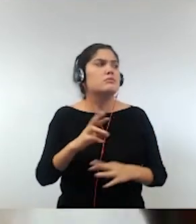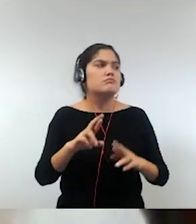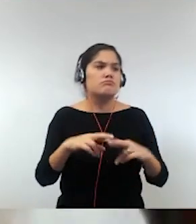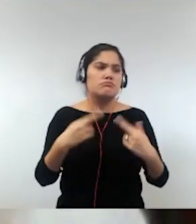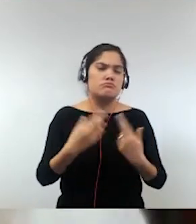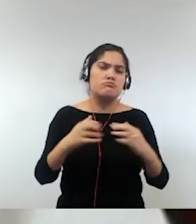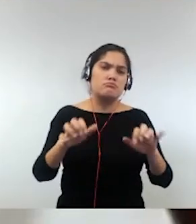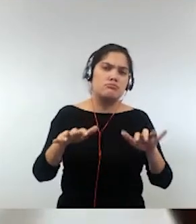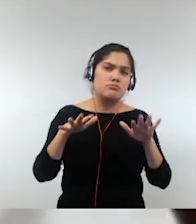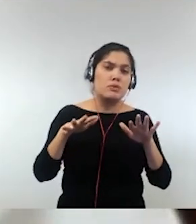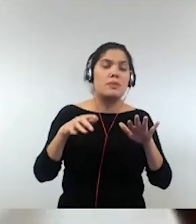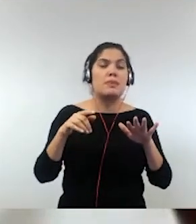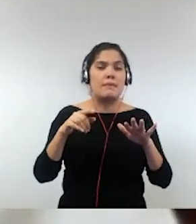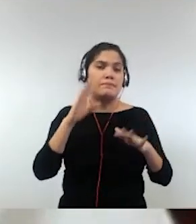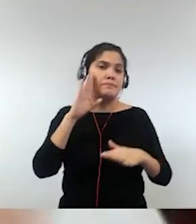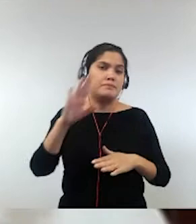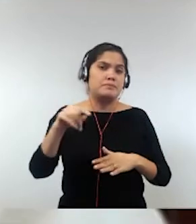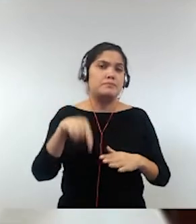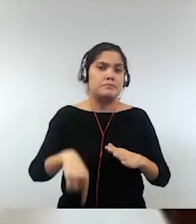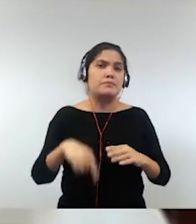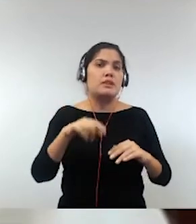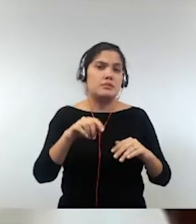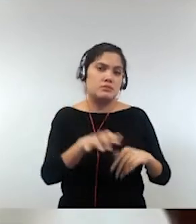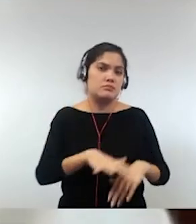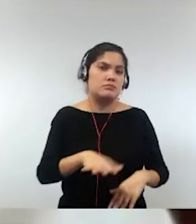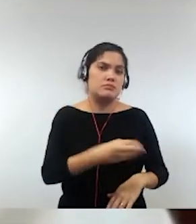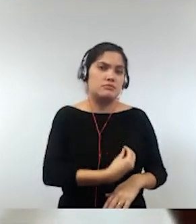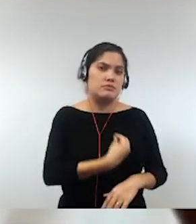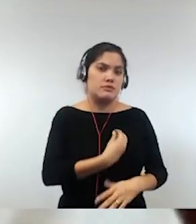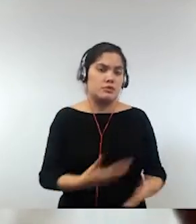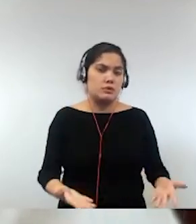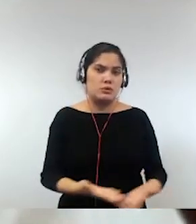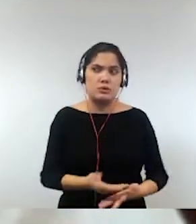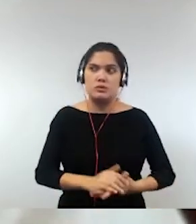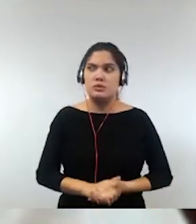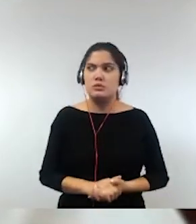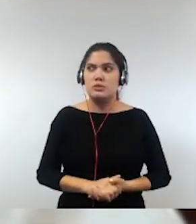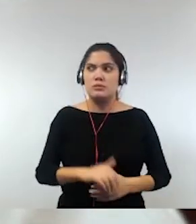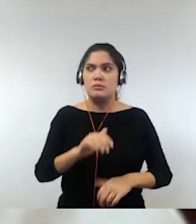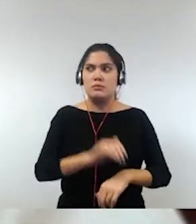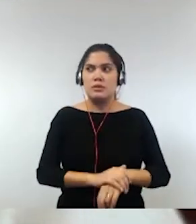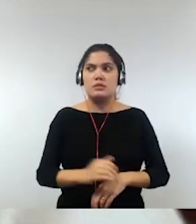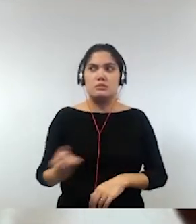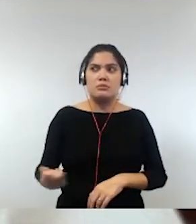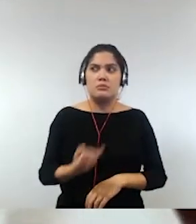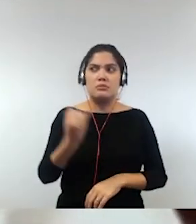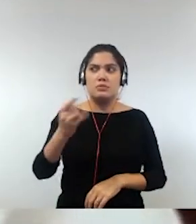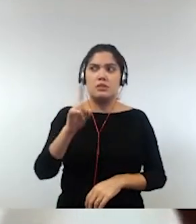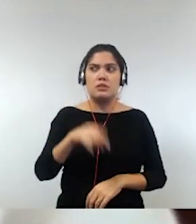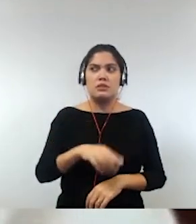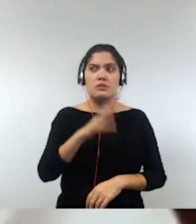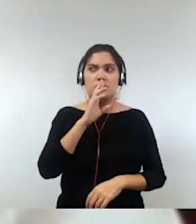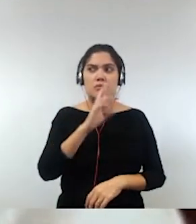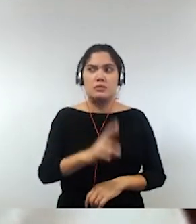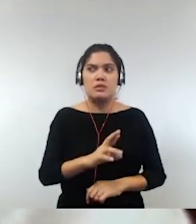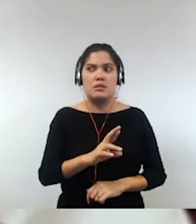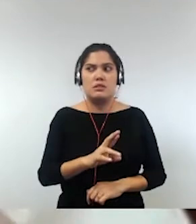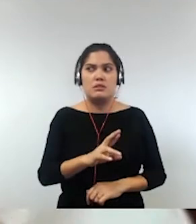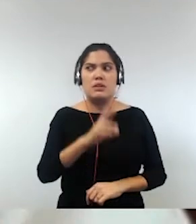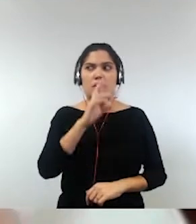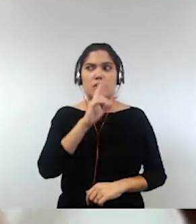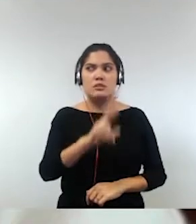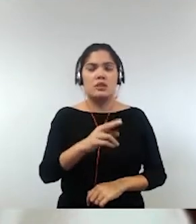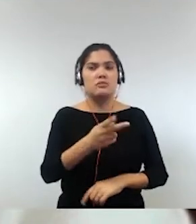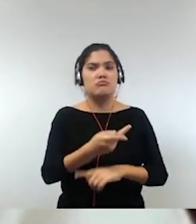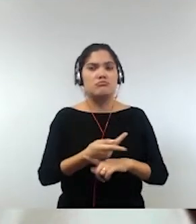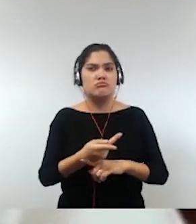desimportante, né? Principalmente nesse cenário atual. O mais importante é o resultado, né? É o resultado da